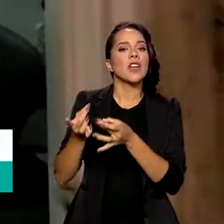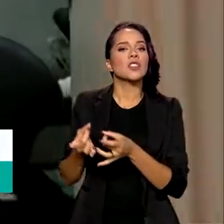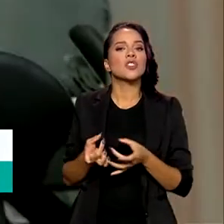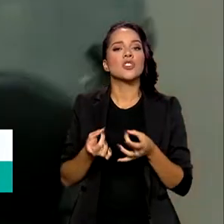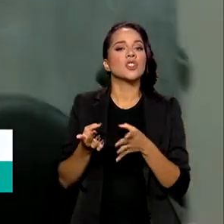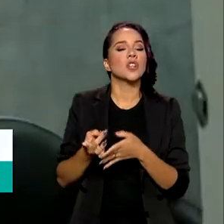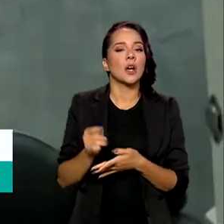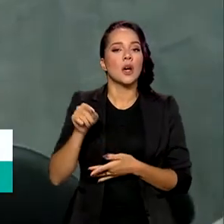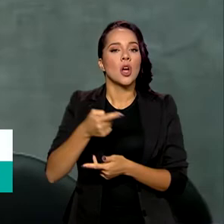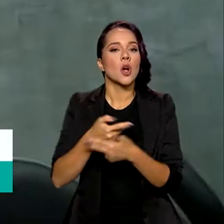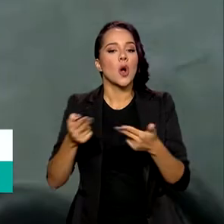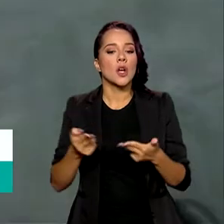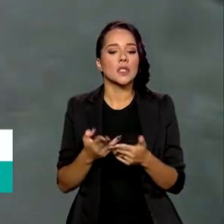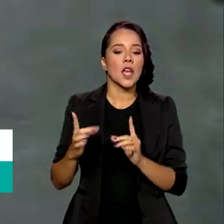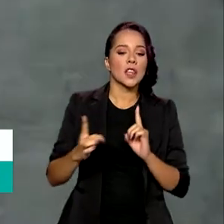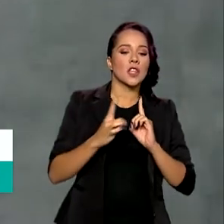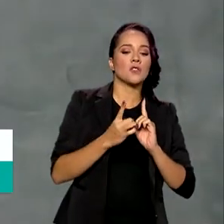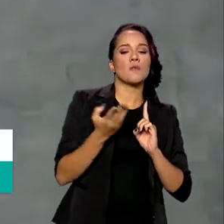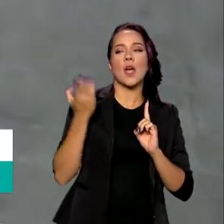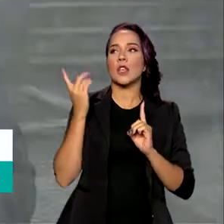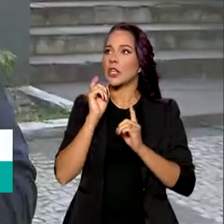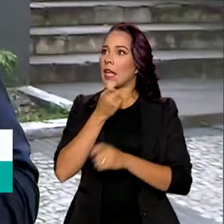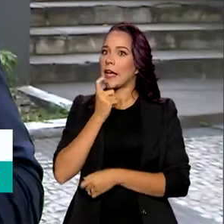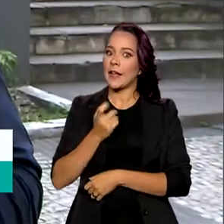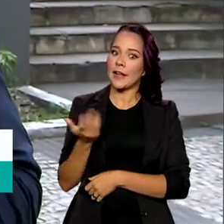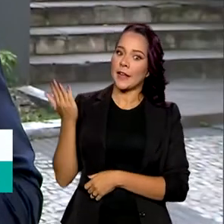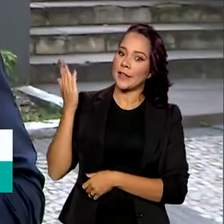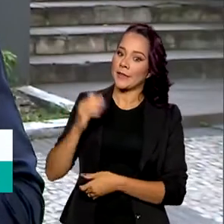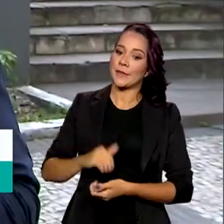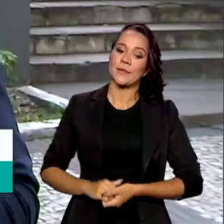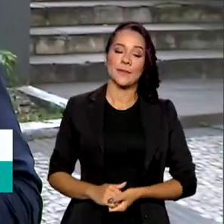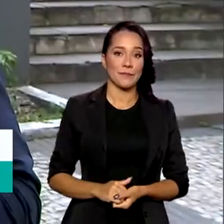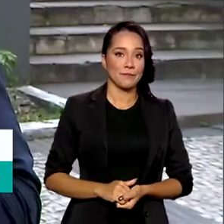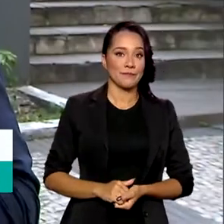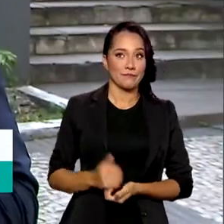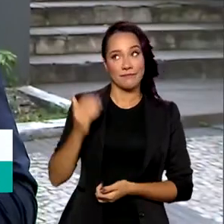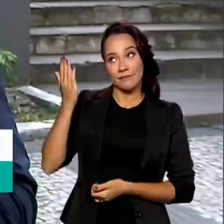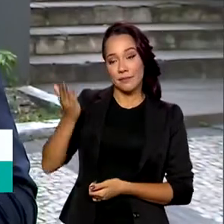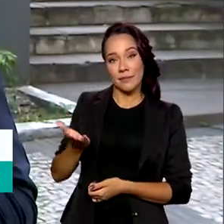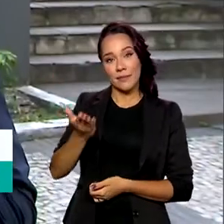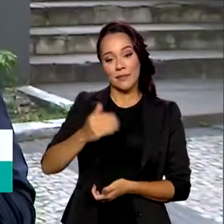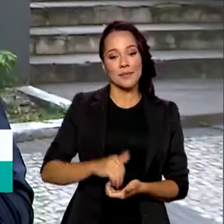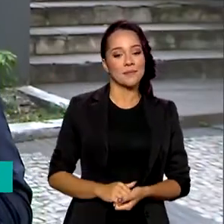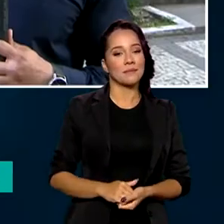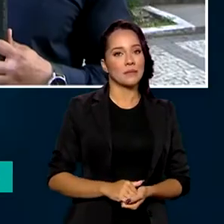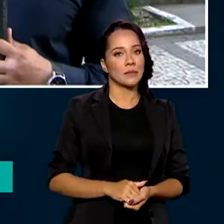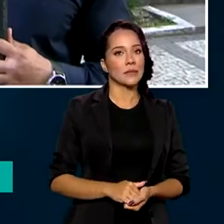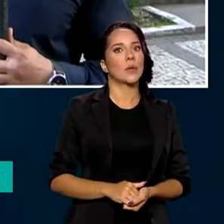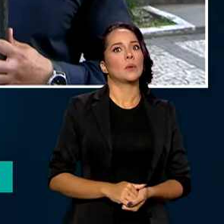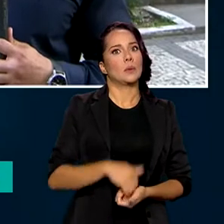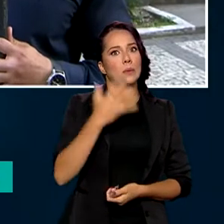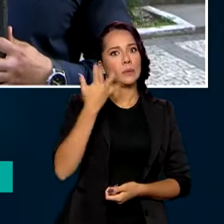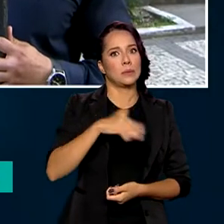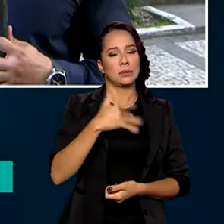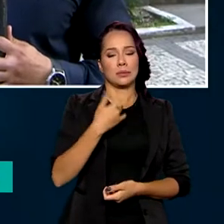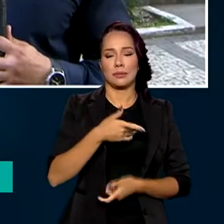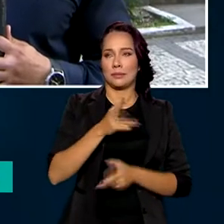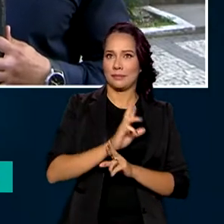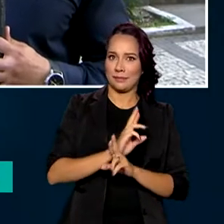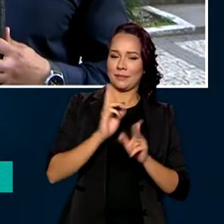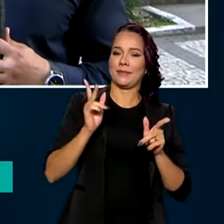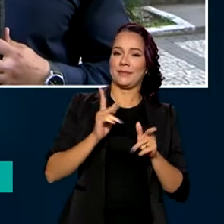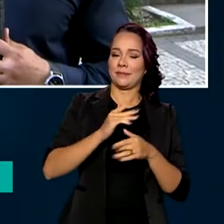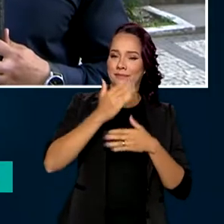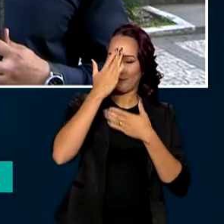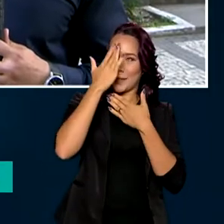beneficiavam ali do atendimento em Nárnia é o melhor em Irajá né volto com vocês aí no estúdio realmente surreal essa